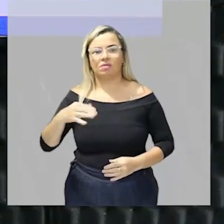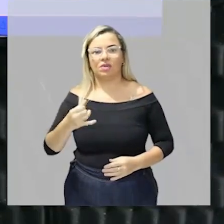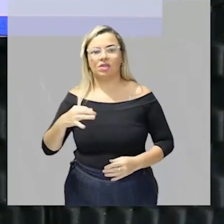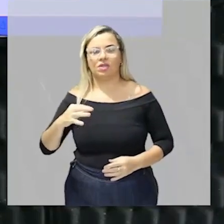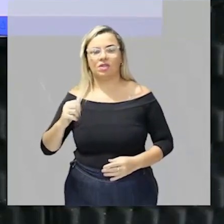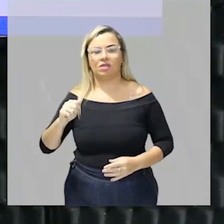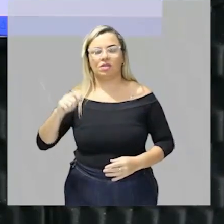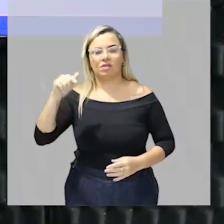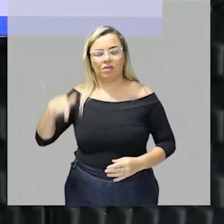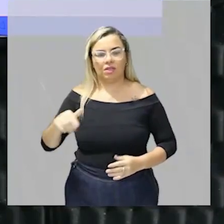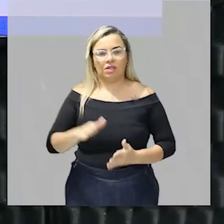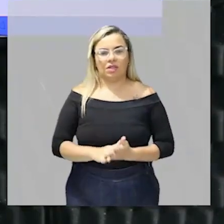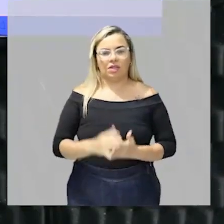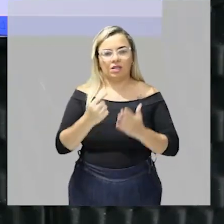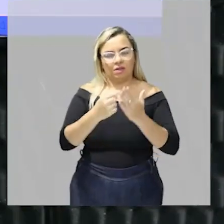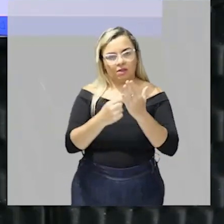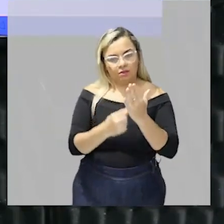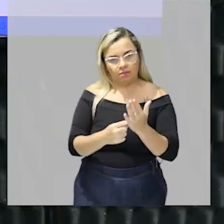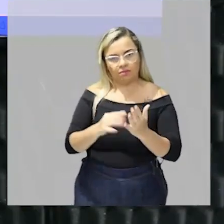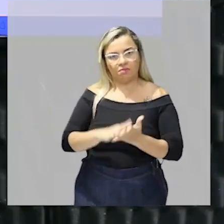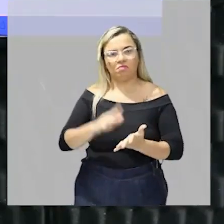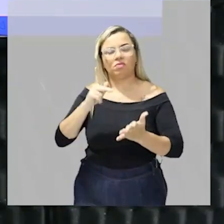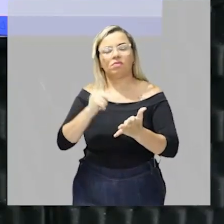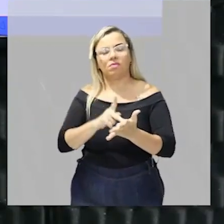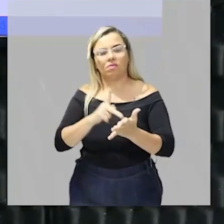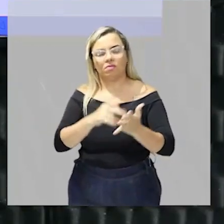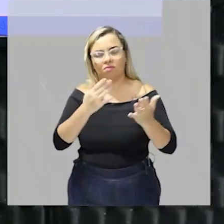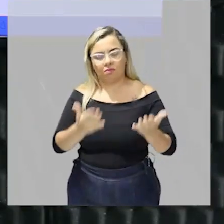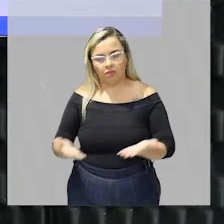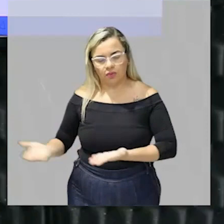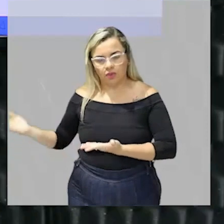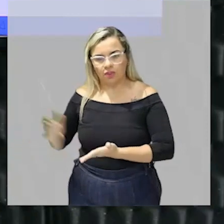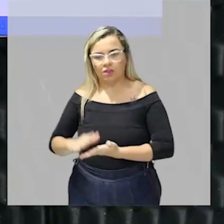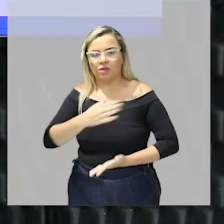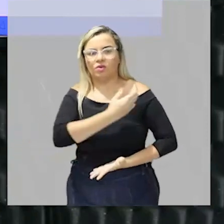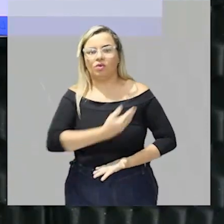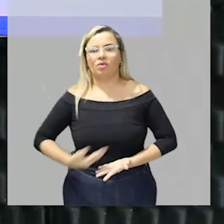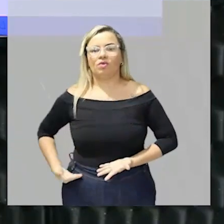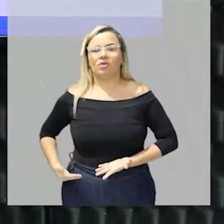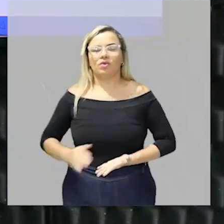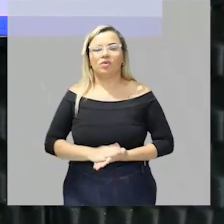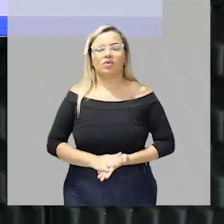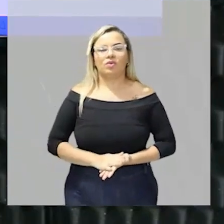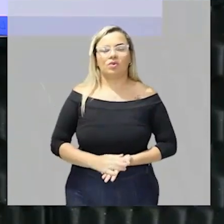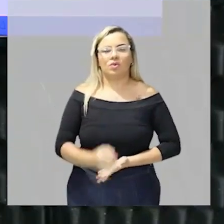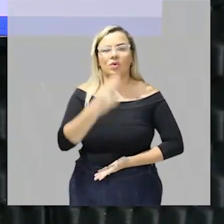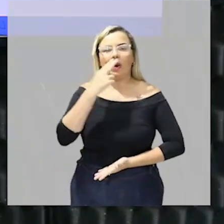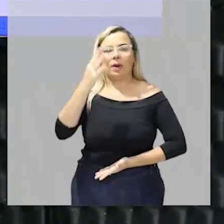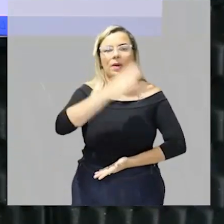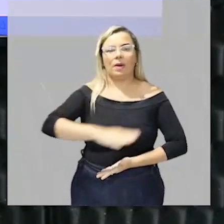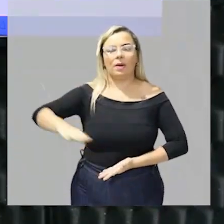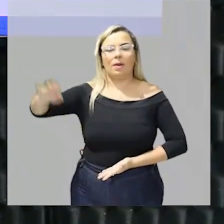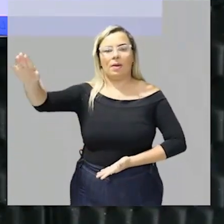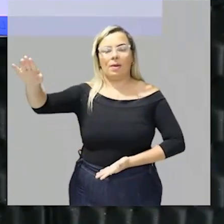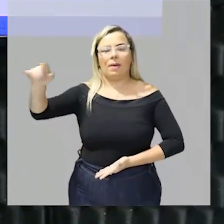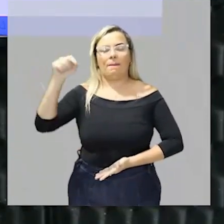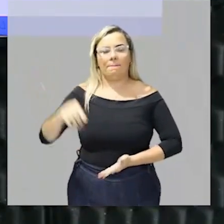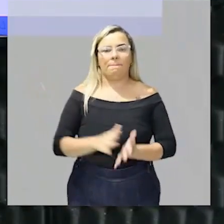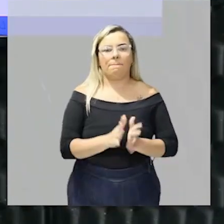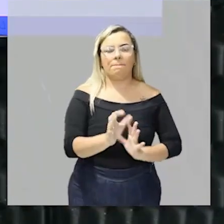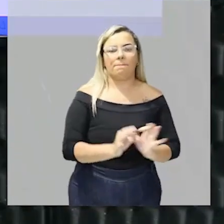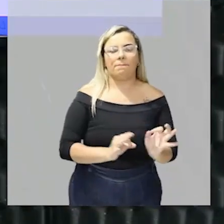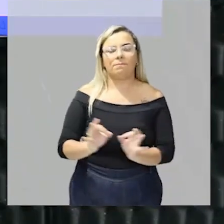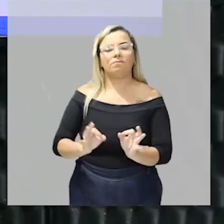ele é assumido oficialmente por esse Estado, pelo Estado do chamado Partido Nazista, o